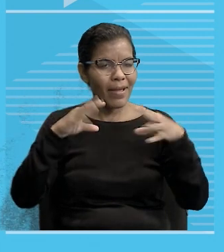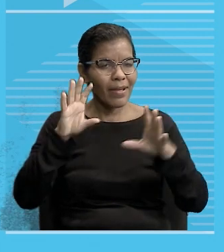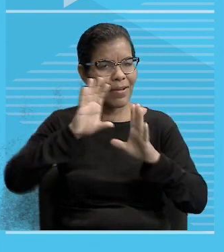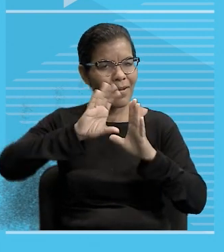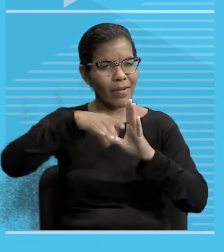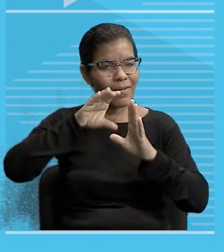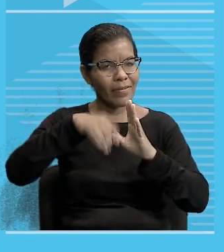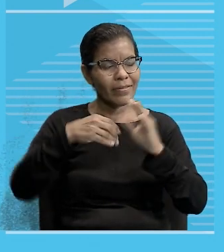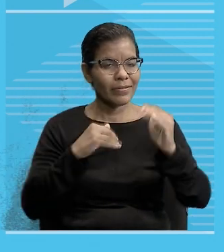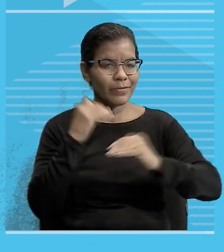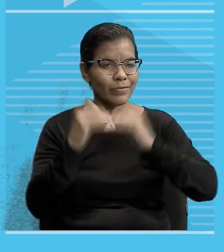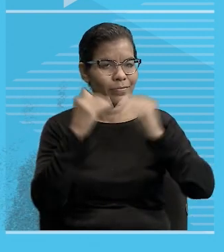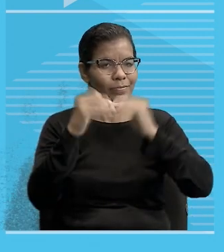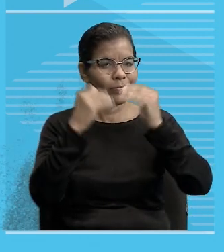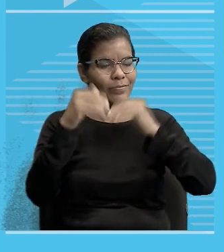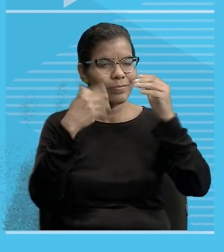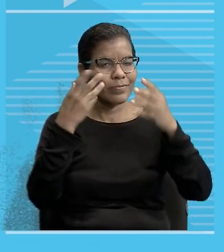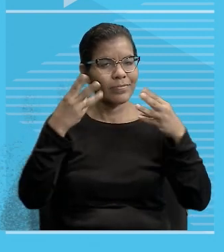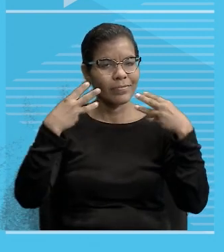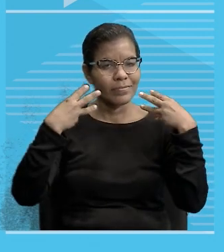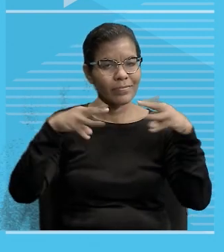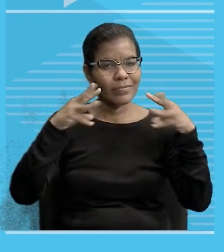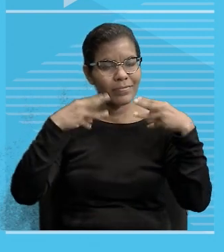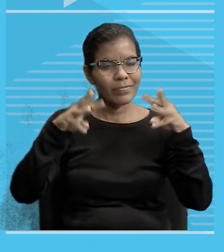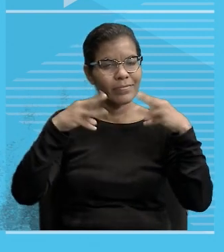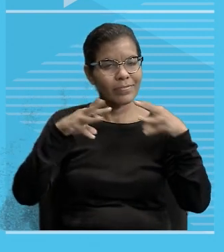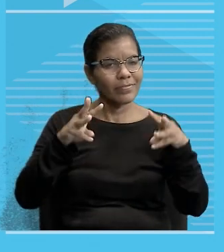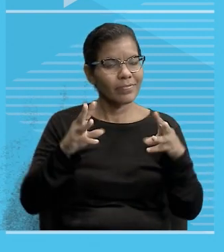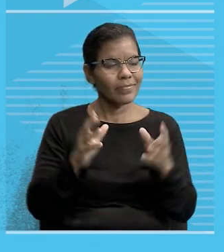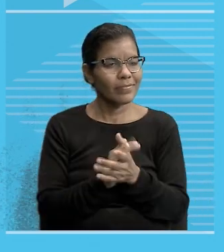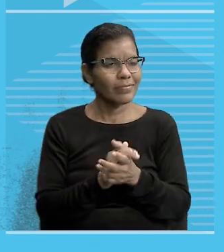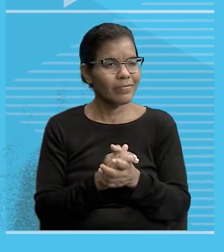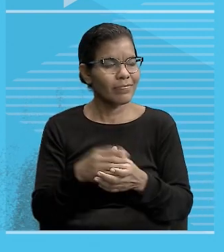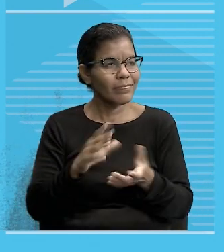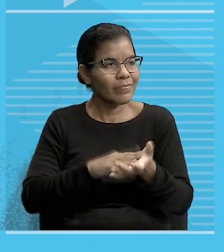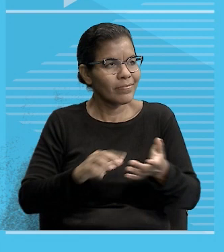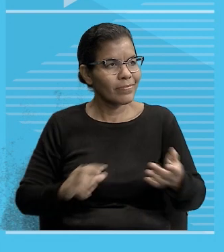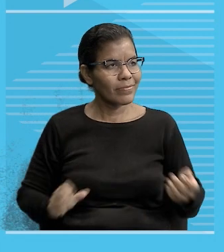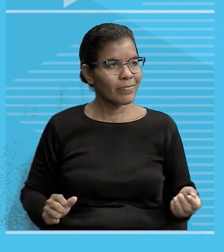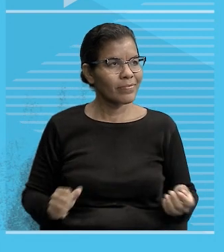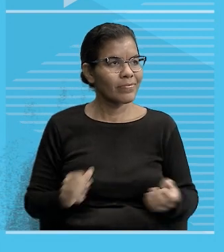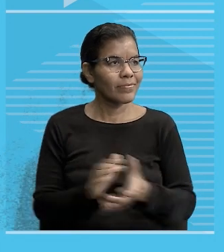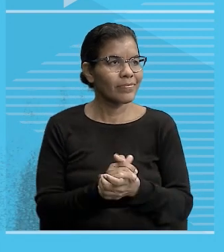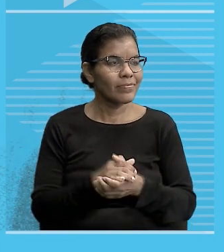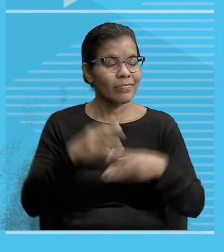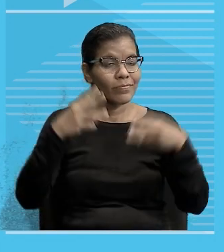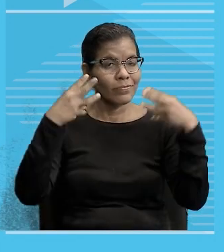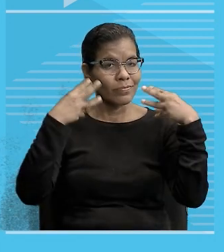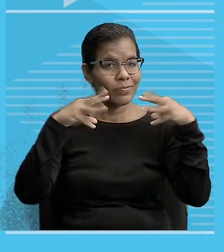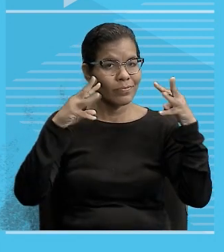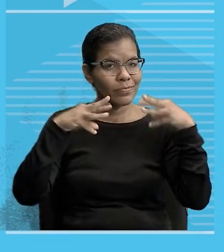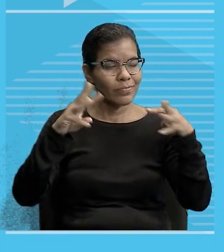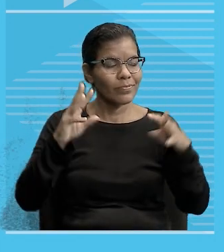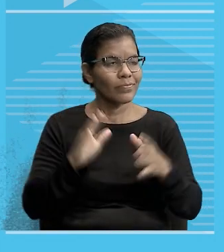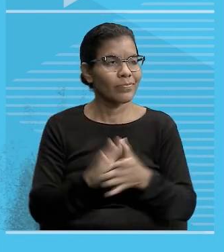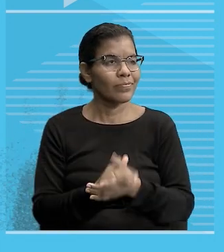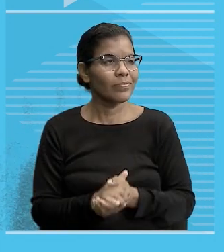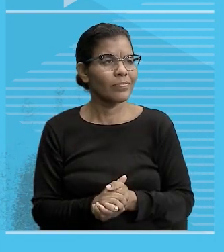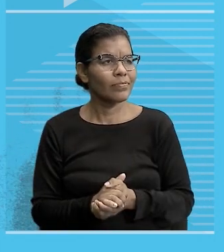desenvolvimento do marketing tarefas do marketing